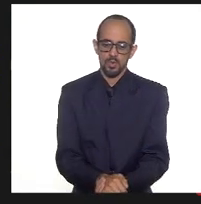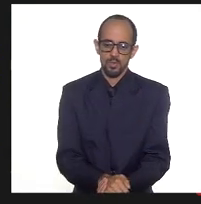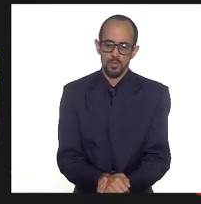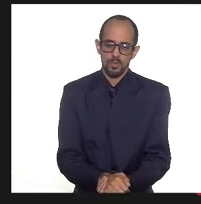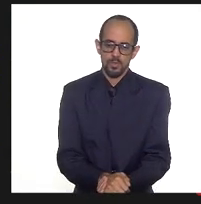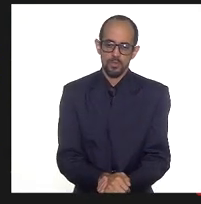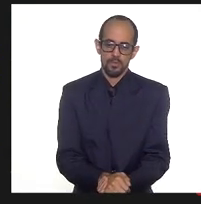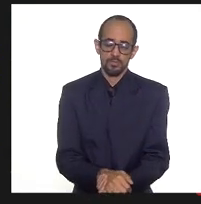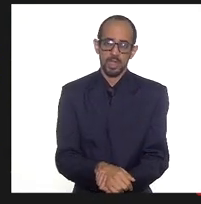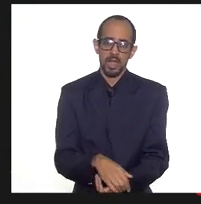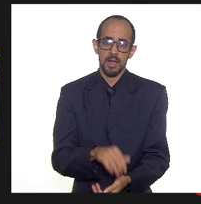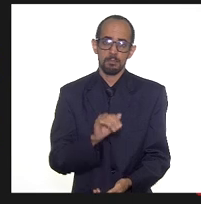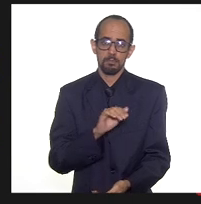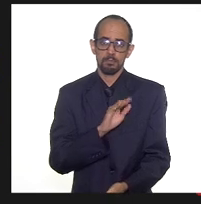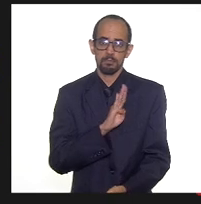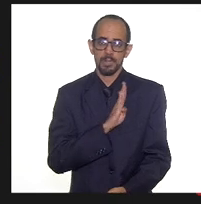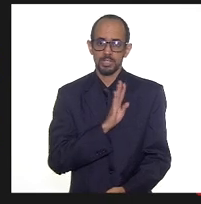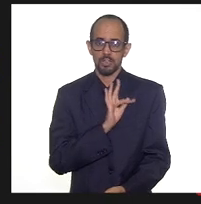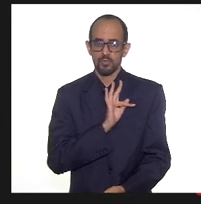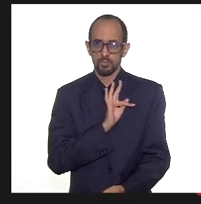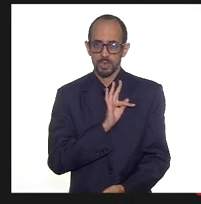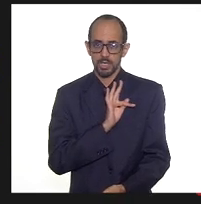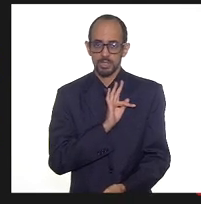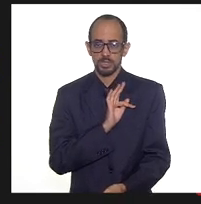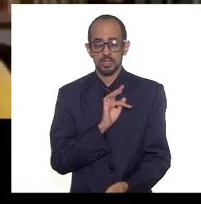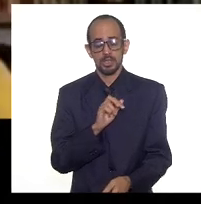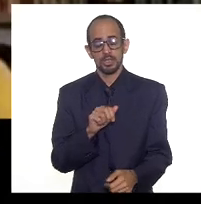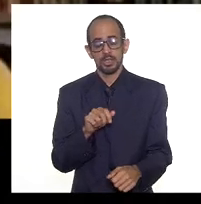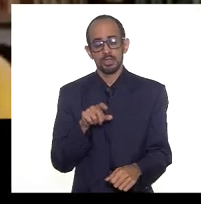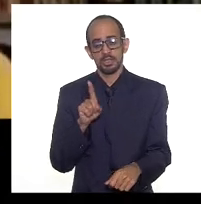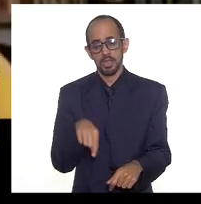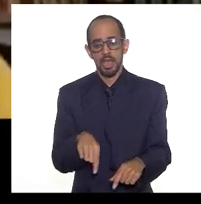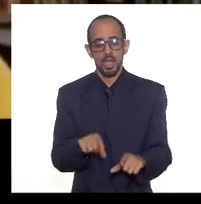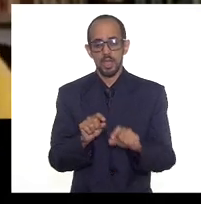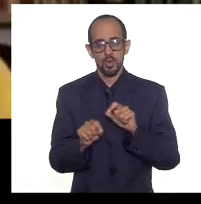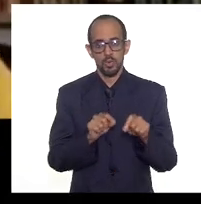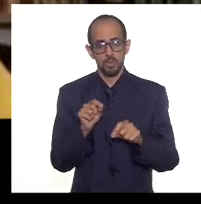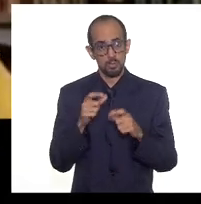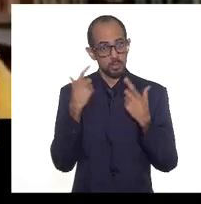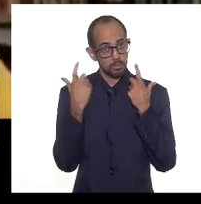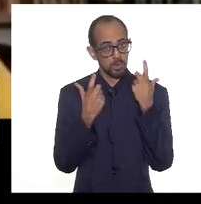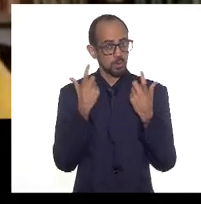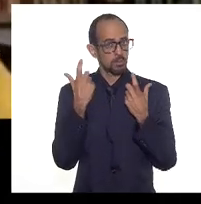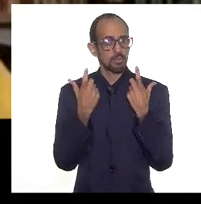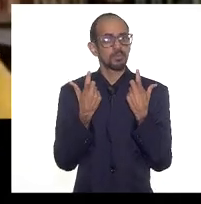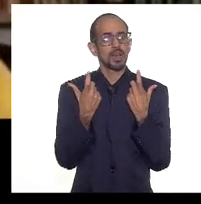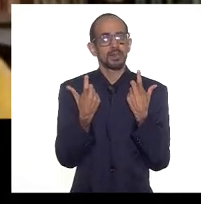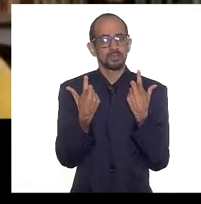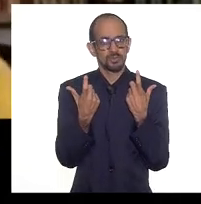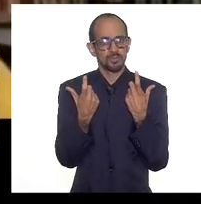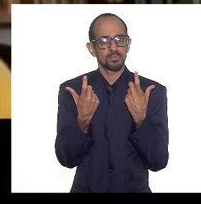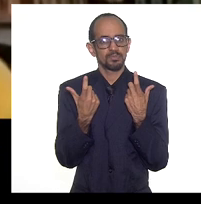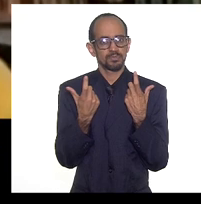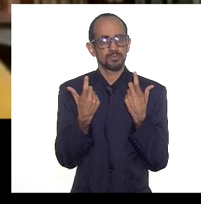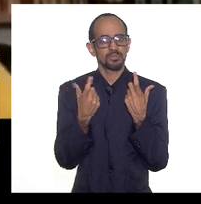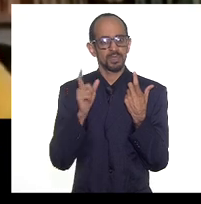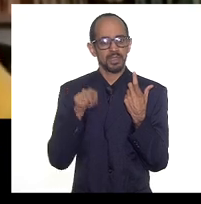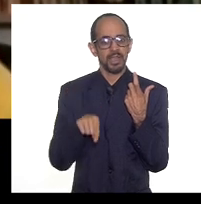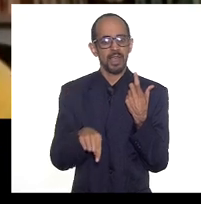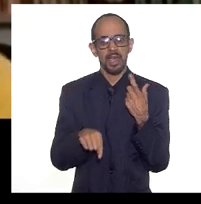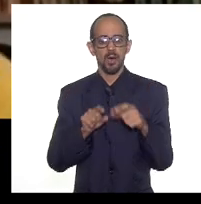na Baixada, né, o que é bastante preocupante ver que um braço,